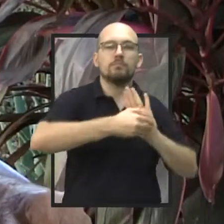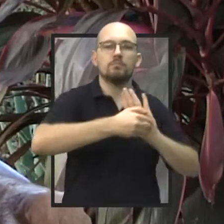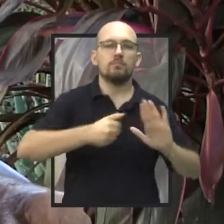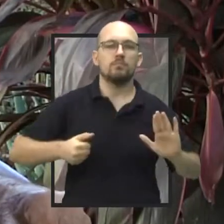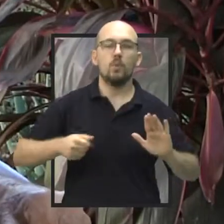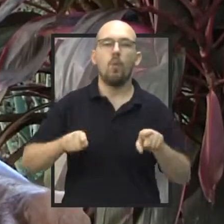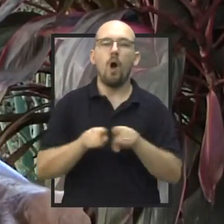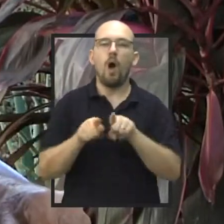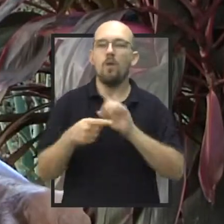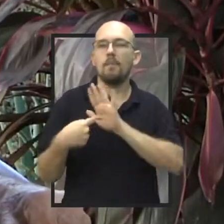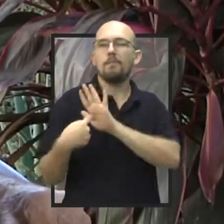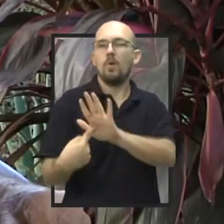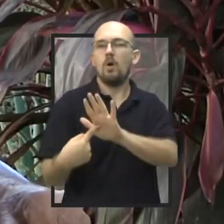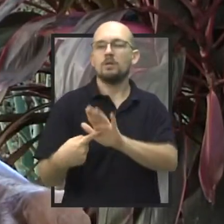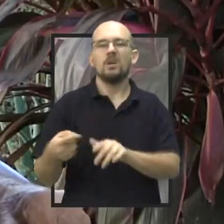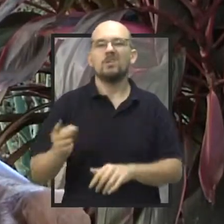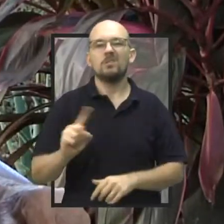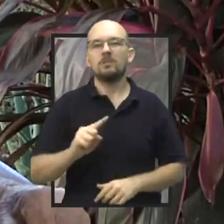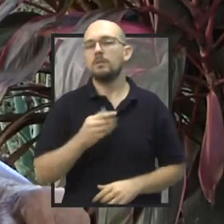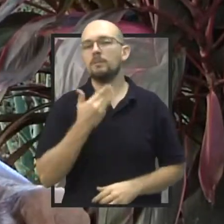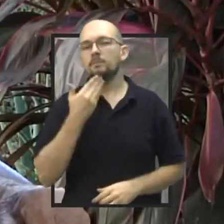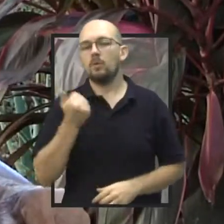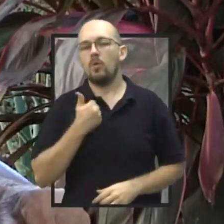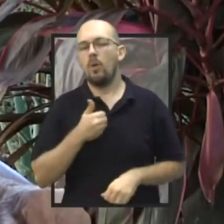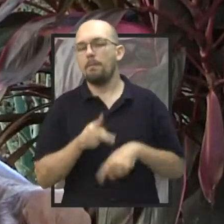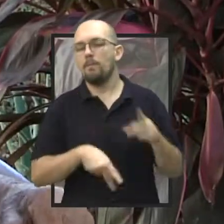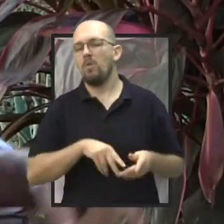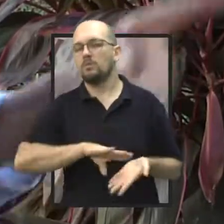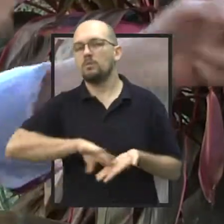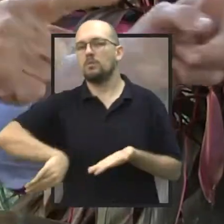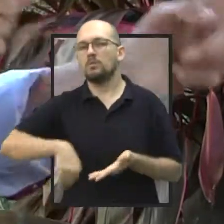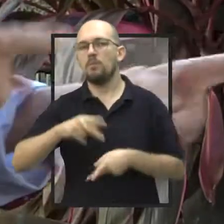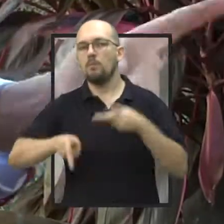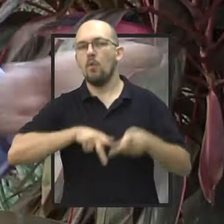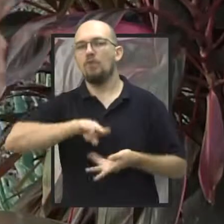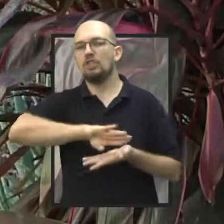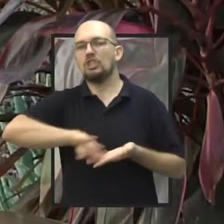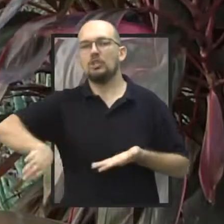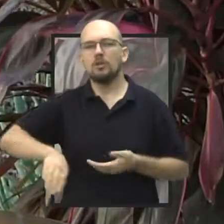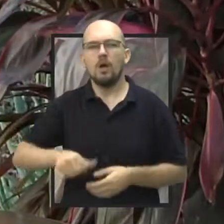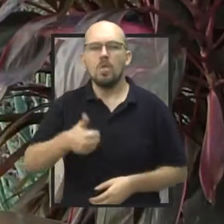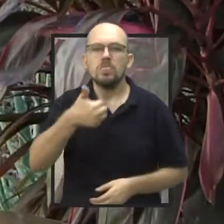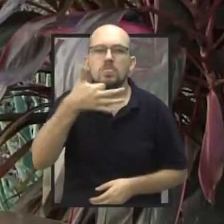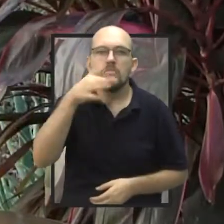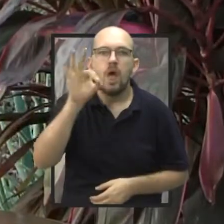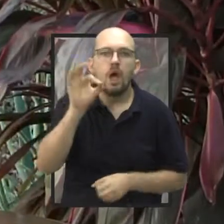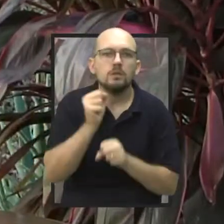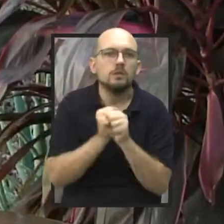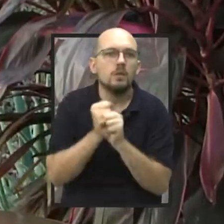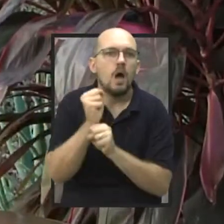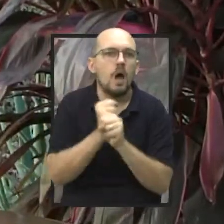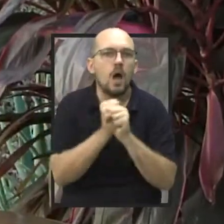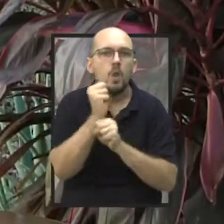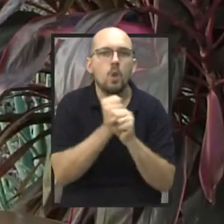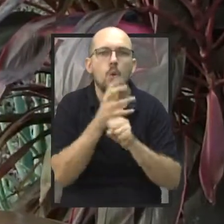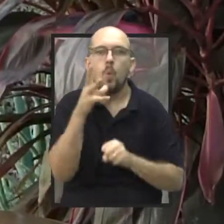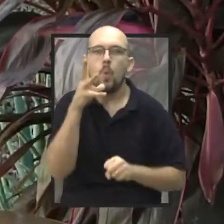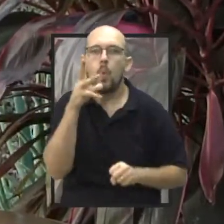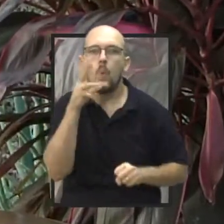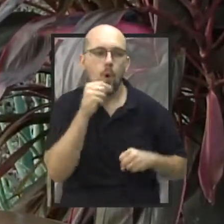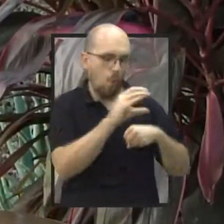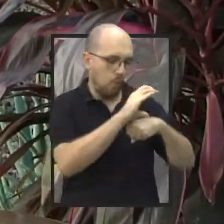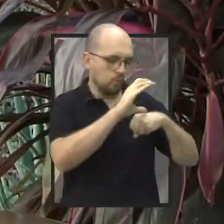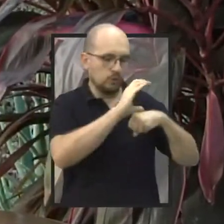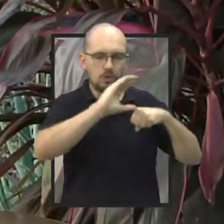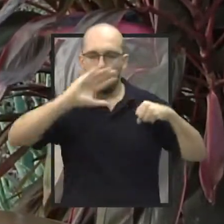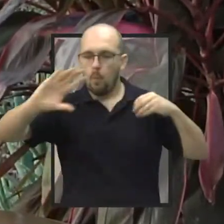a vontade de que o povo não participe. 10 anos para regulamentar uma disposição constitucional